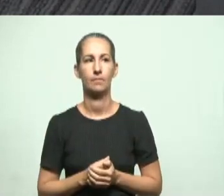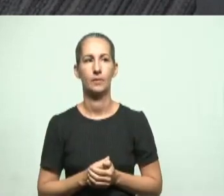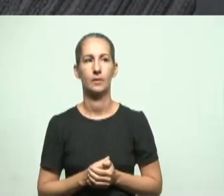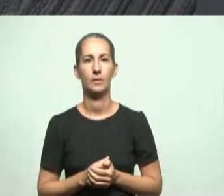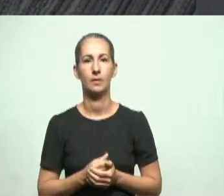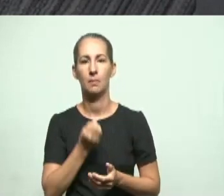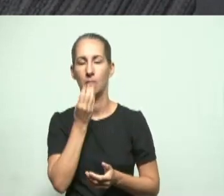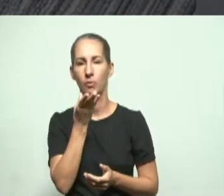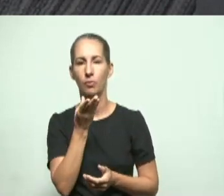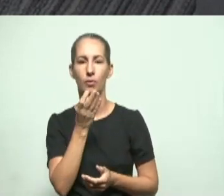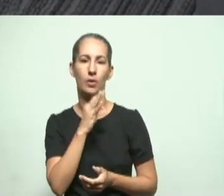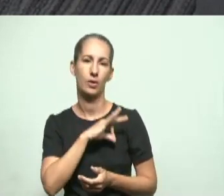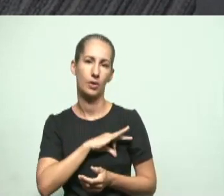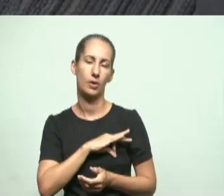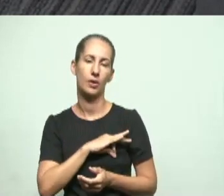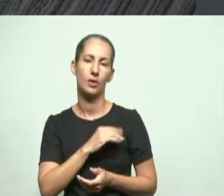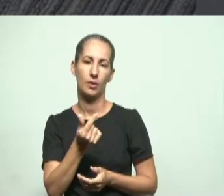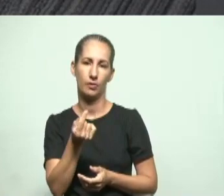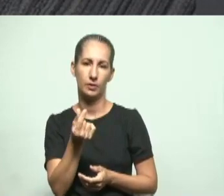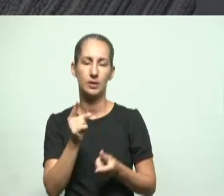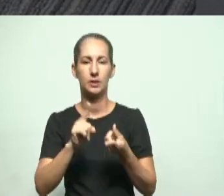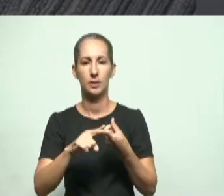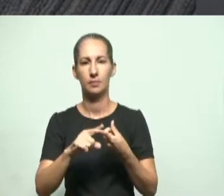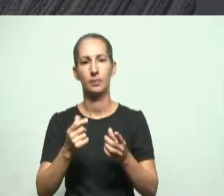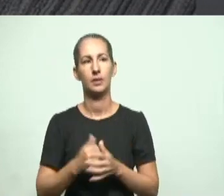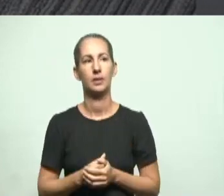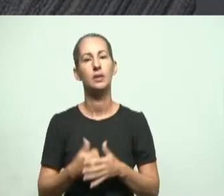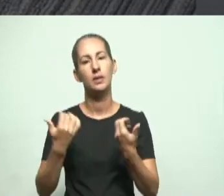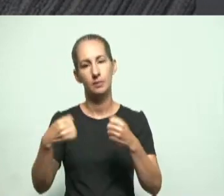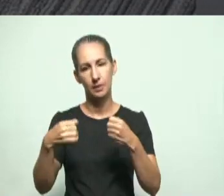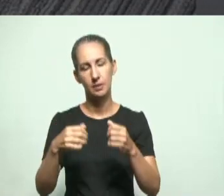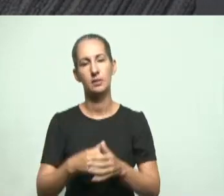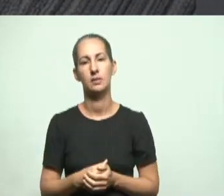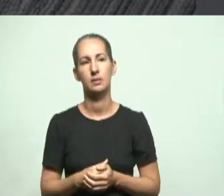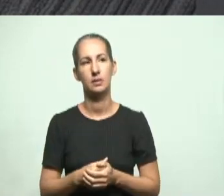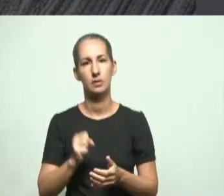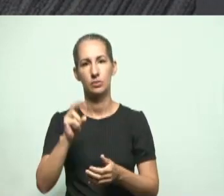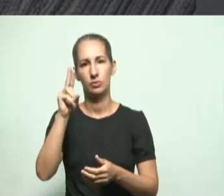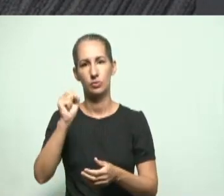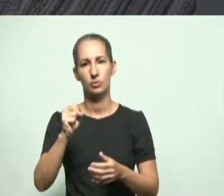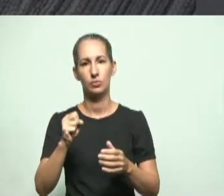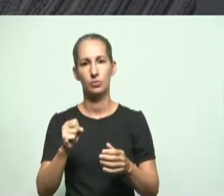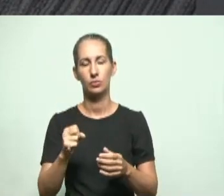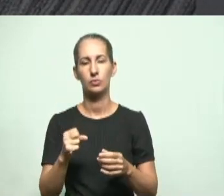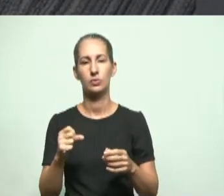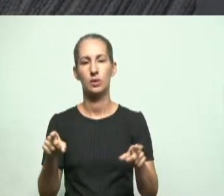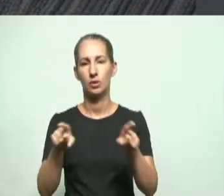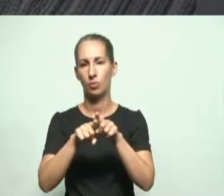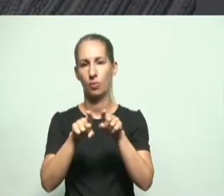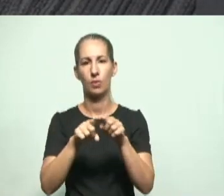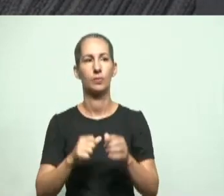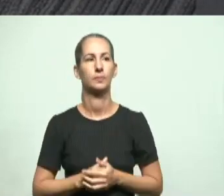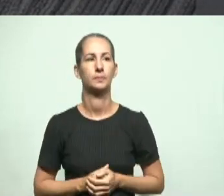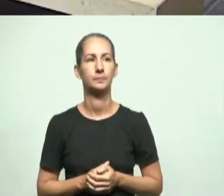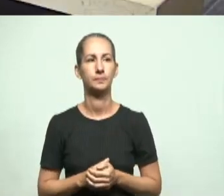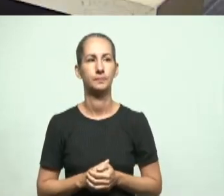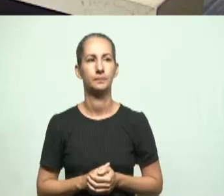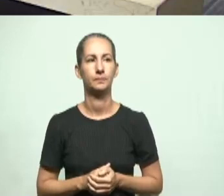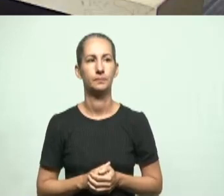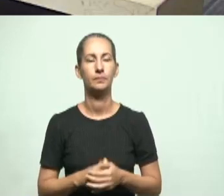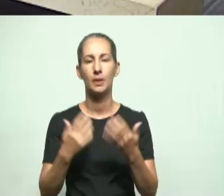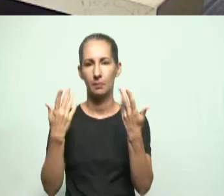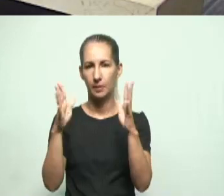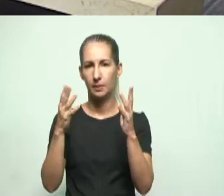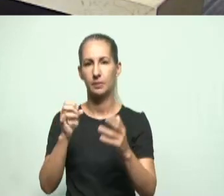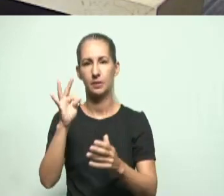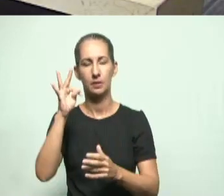condições financeiras e a pessoa que realmente precisa. Então, o SUS ele é universal, o sistema de saúde. Obrigado, senhor presidente. Parabéns,